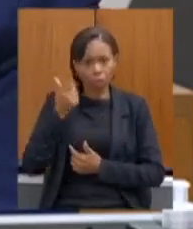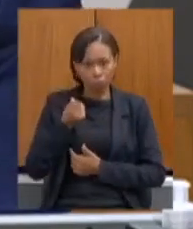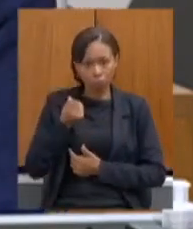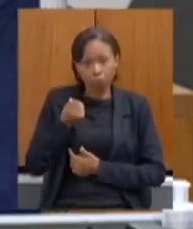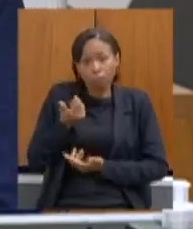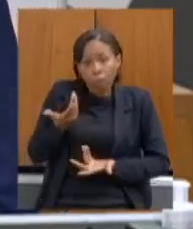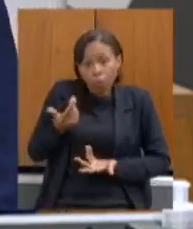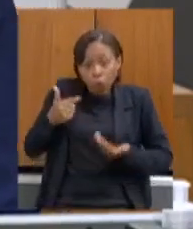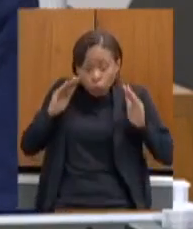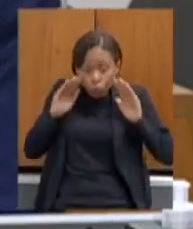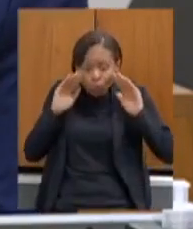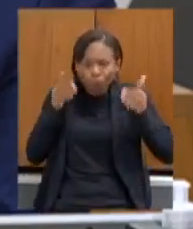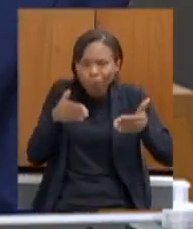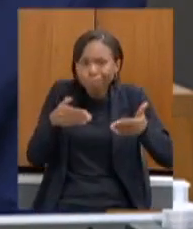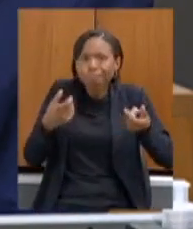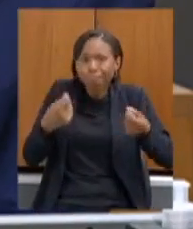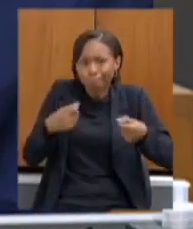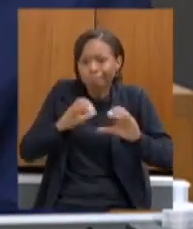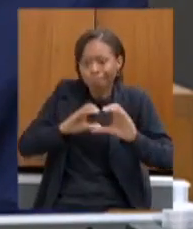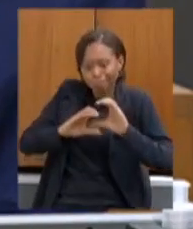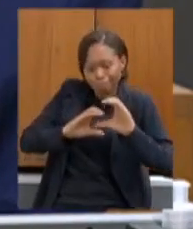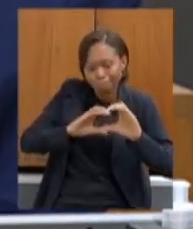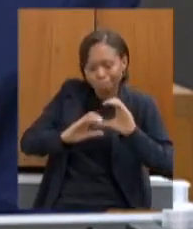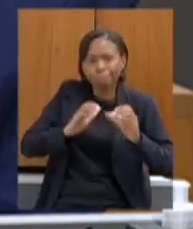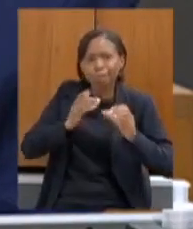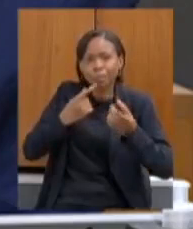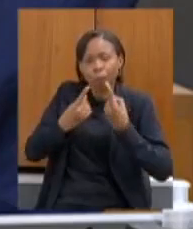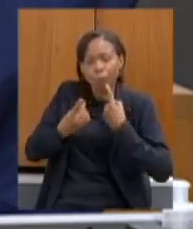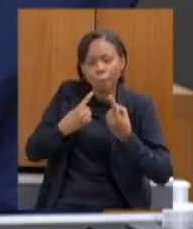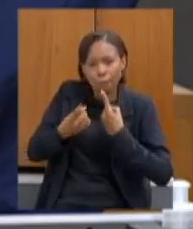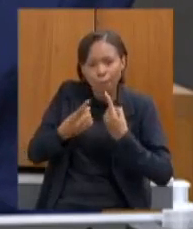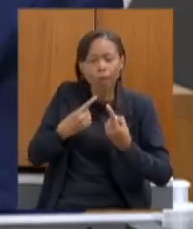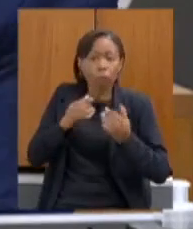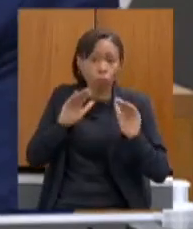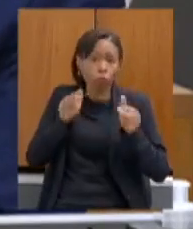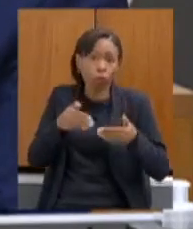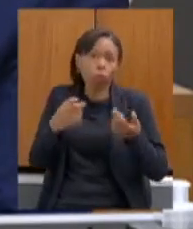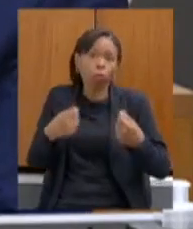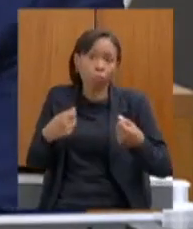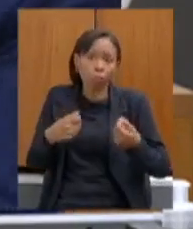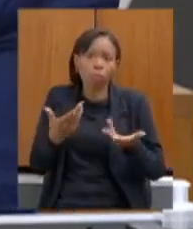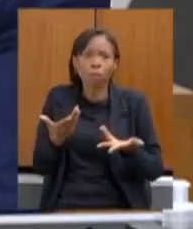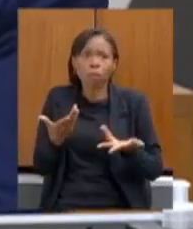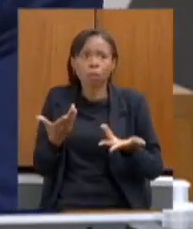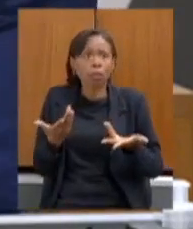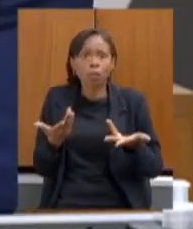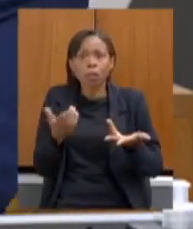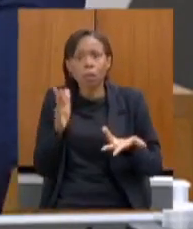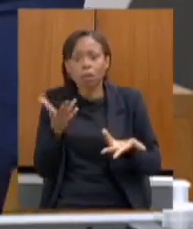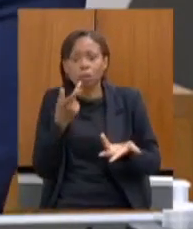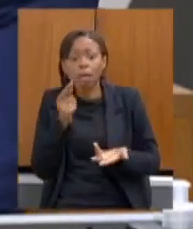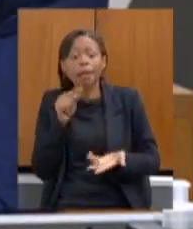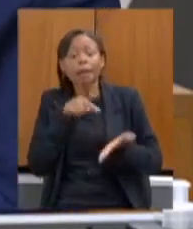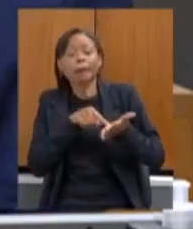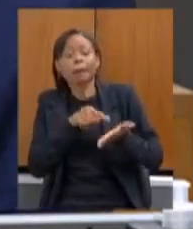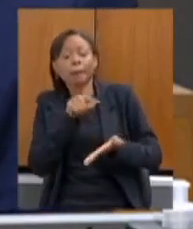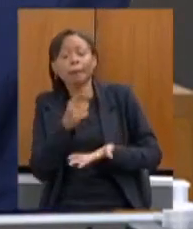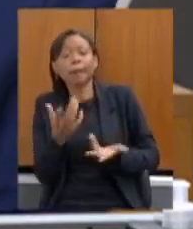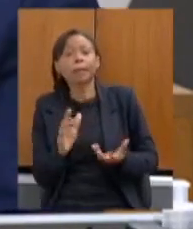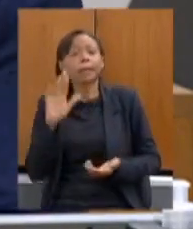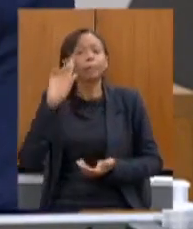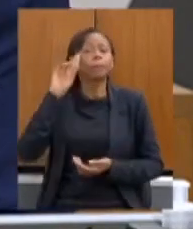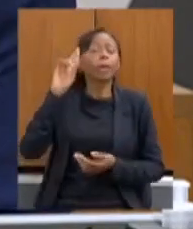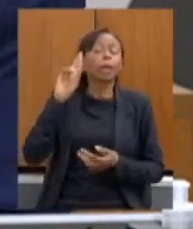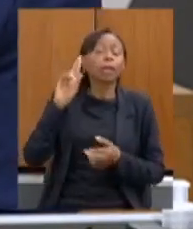deveria ser o nosso foco nesse momento. Acho que, independente de jogar, quem vai ser responsável por isso, o governo, a Assembleia,